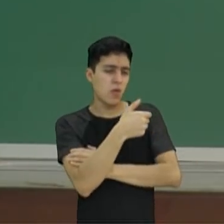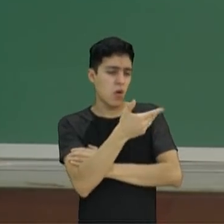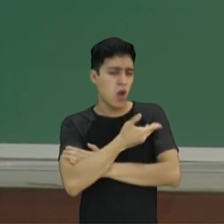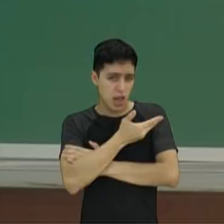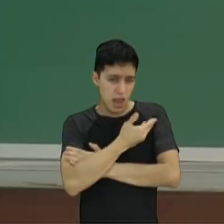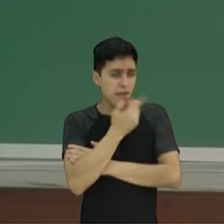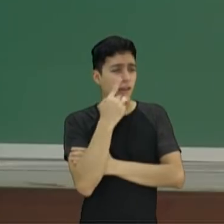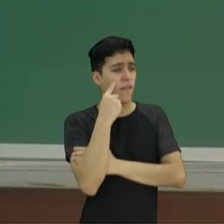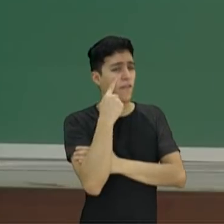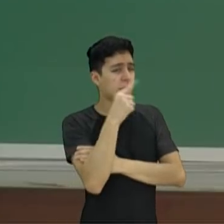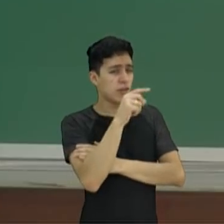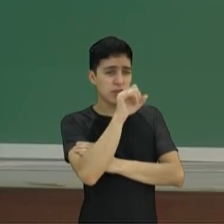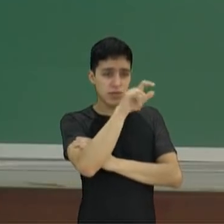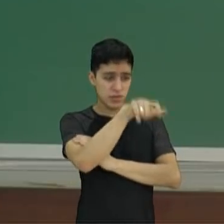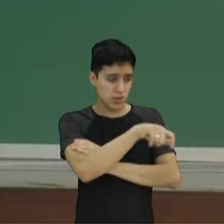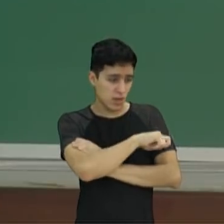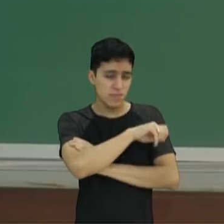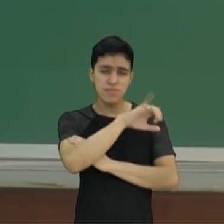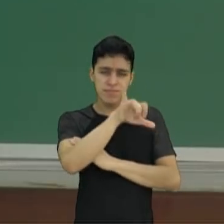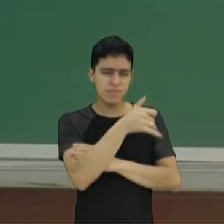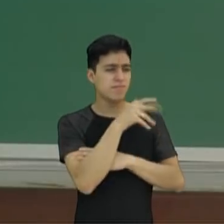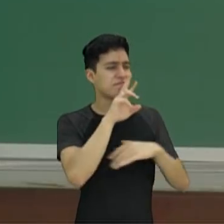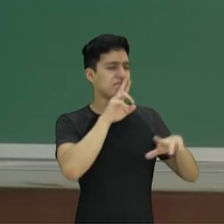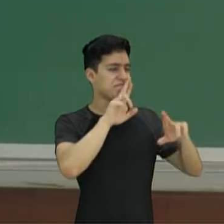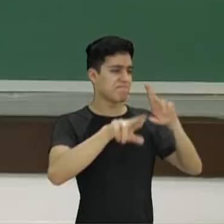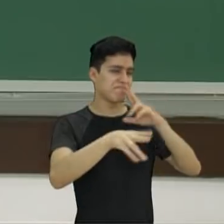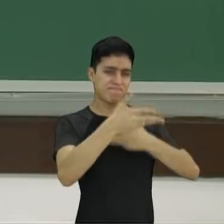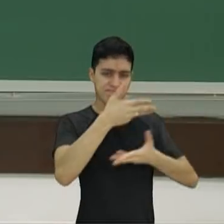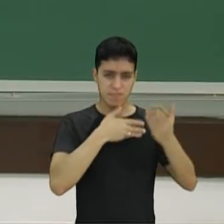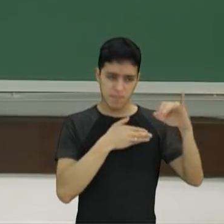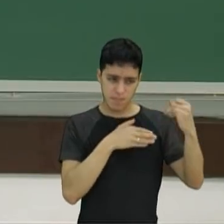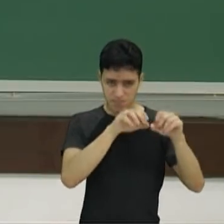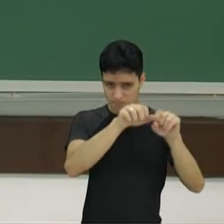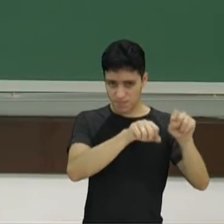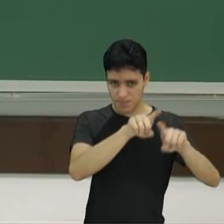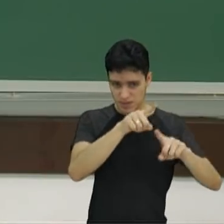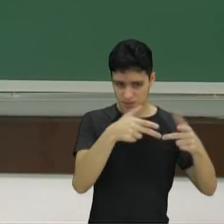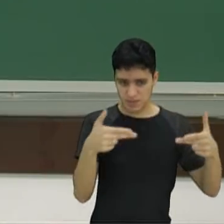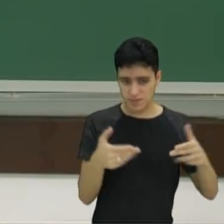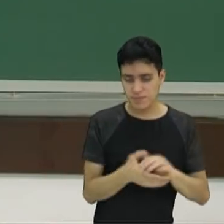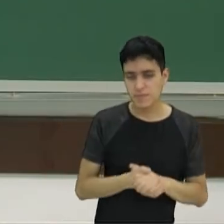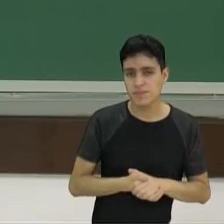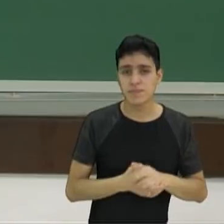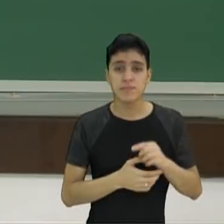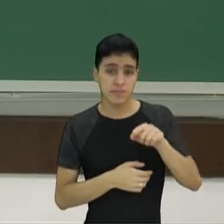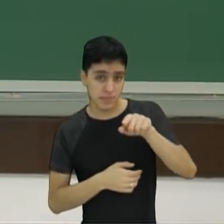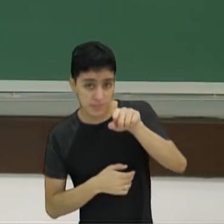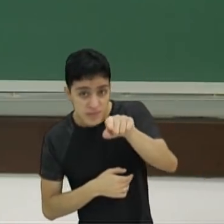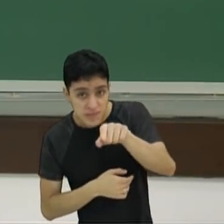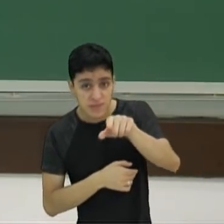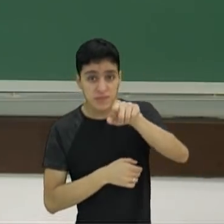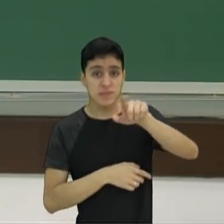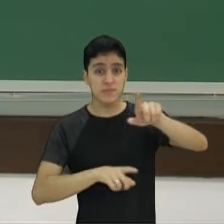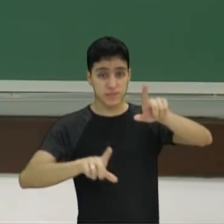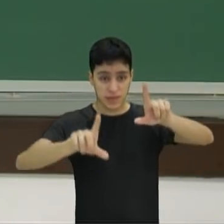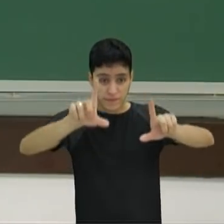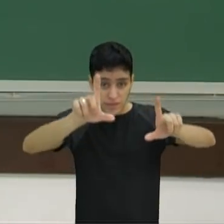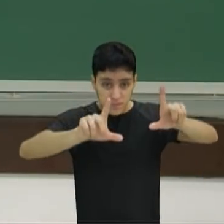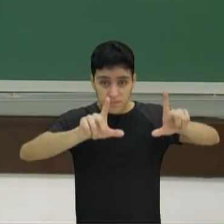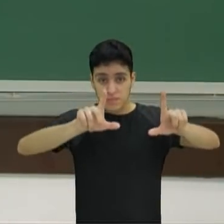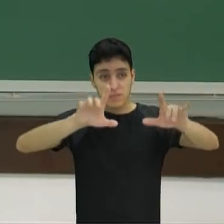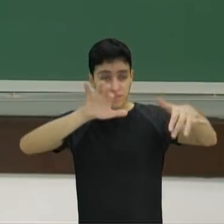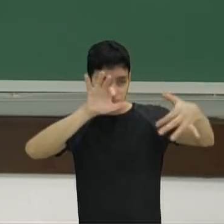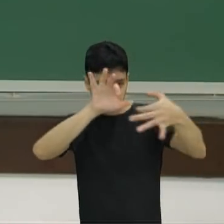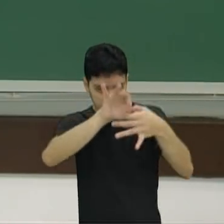os colegas estão interagindo, aproveite todos os recursos. Já você que está utilizando a TV para